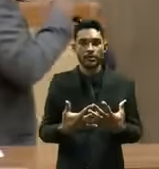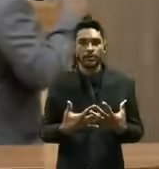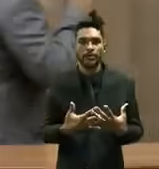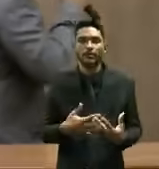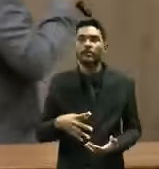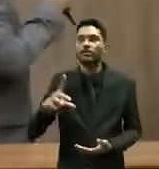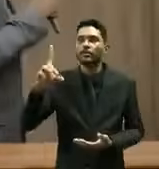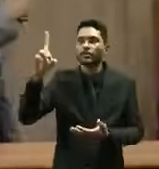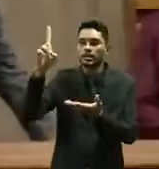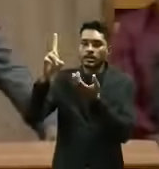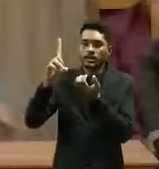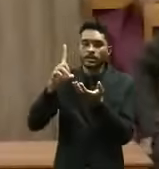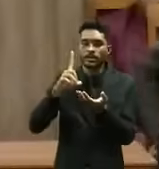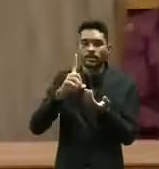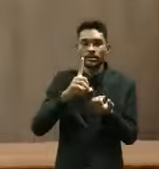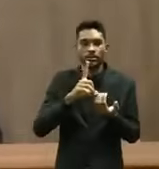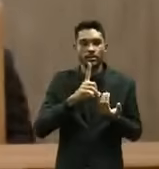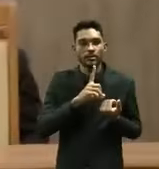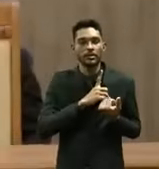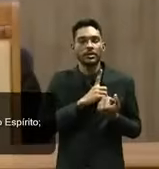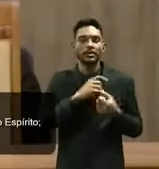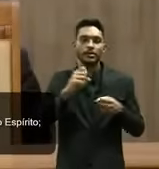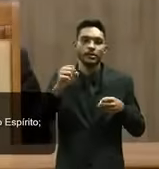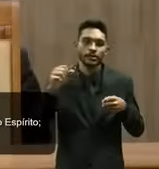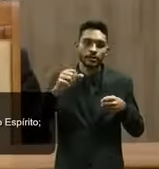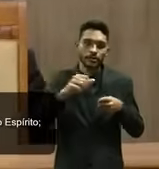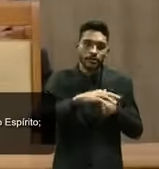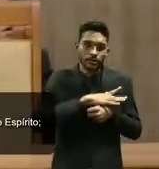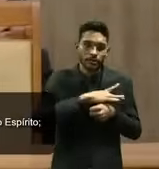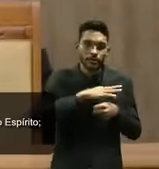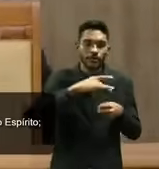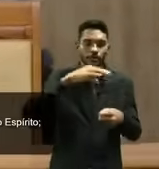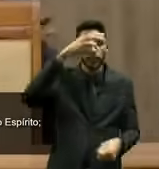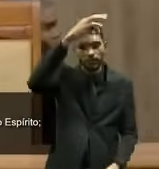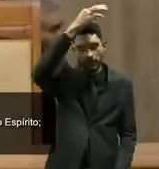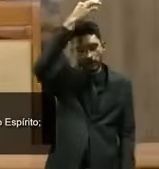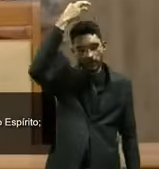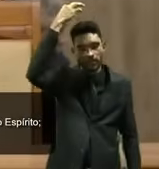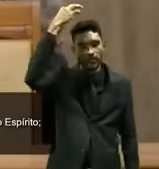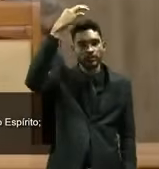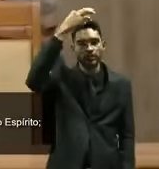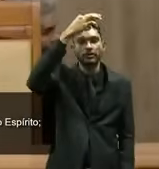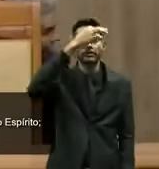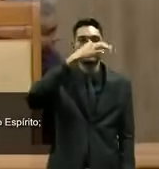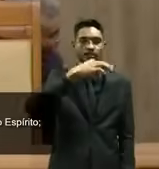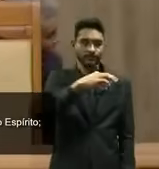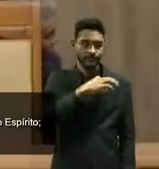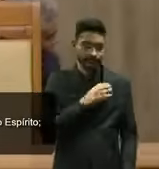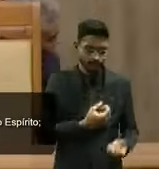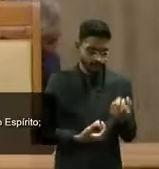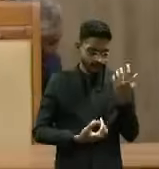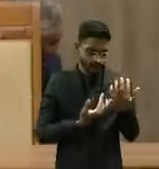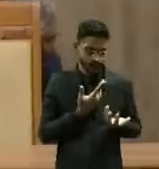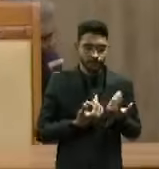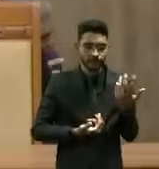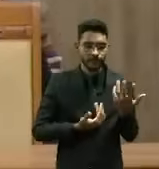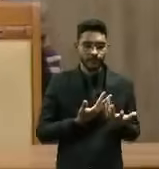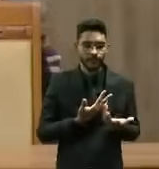espírito santo vamos lá vamos cantar o o o o Vamos ouvir o do Vale hoje